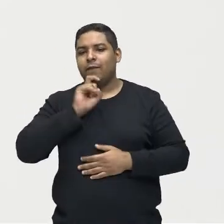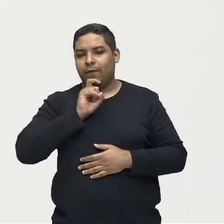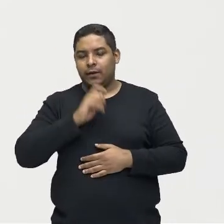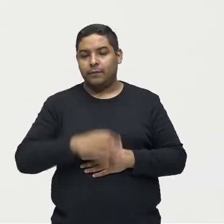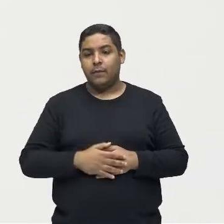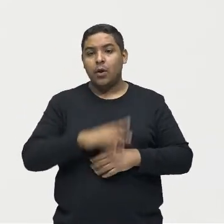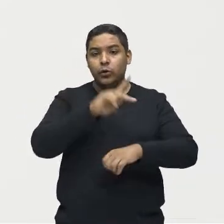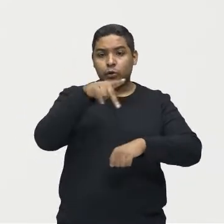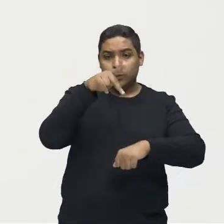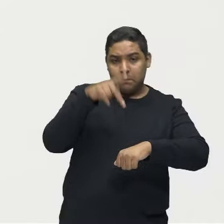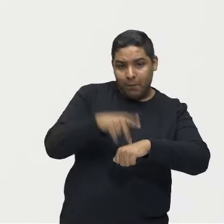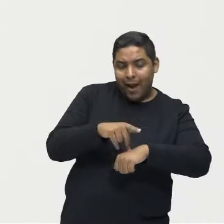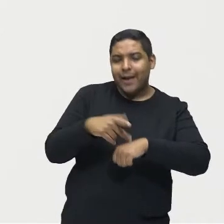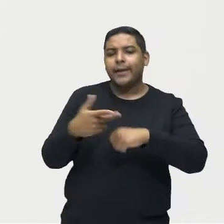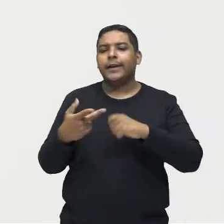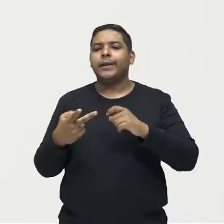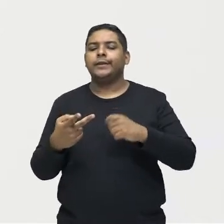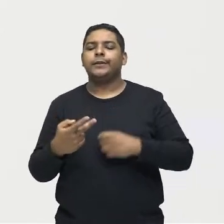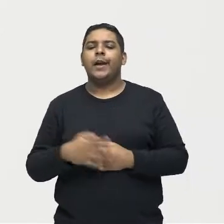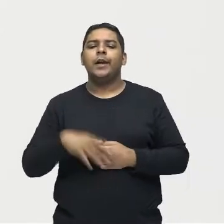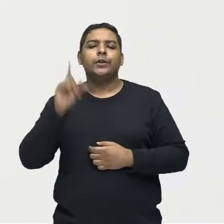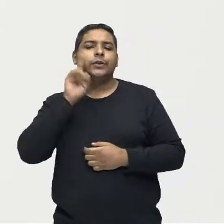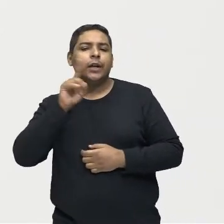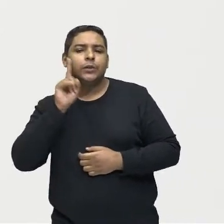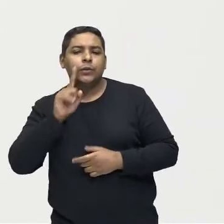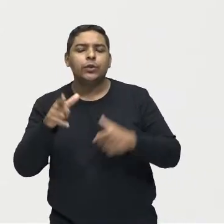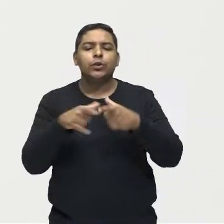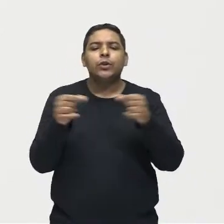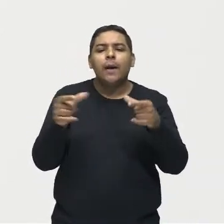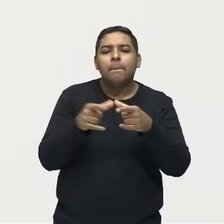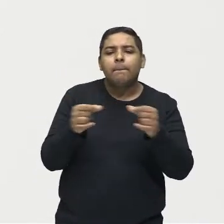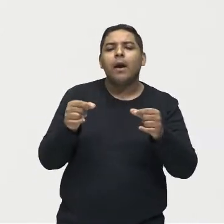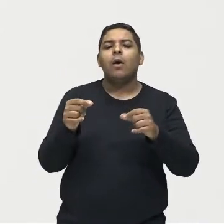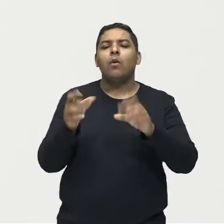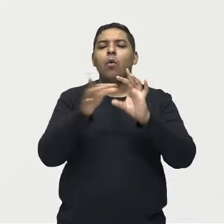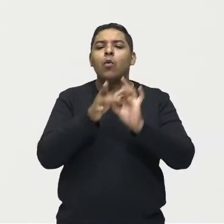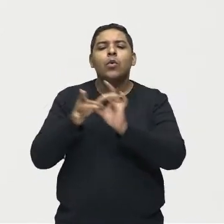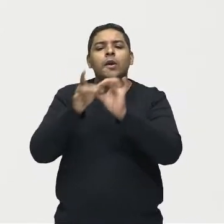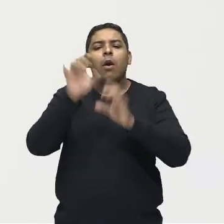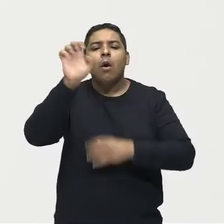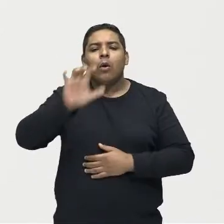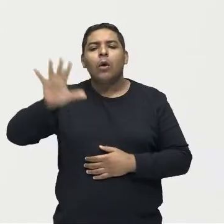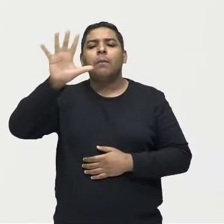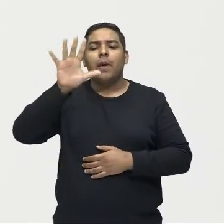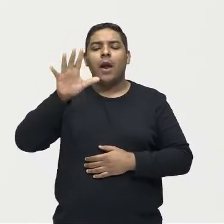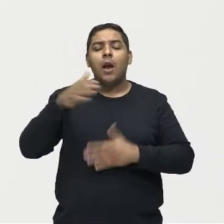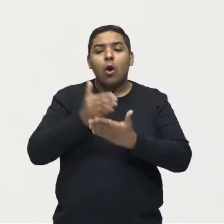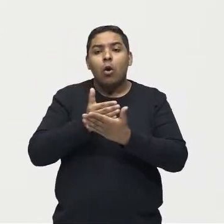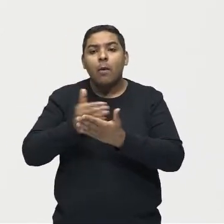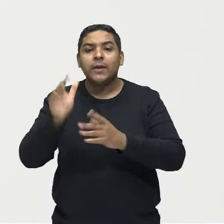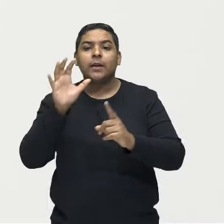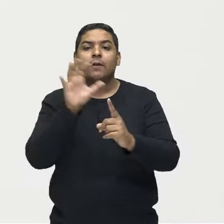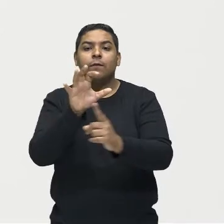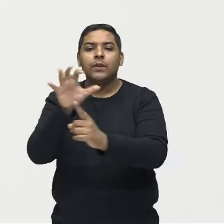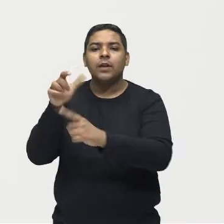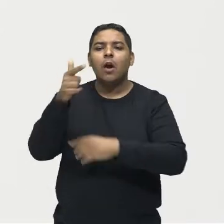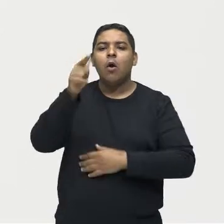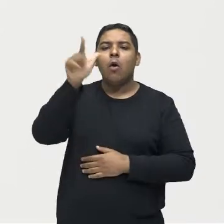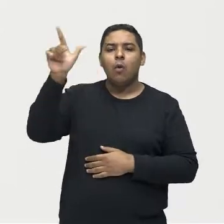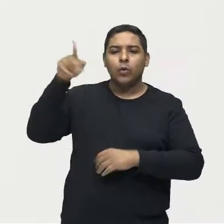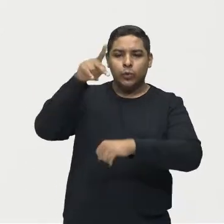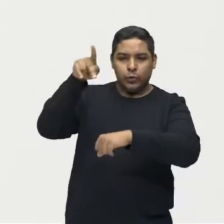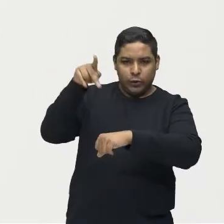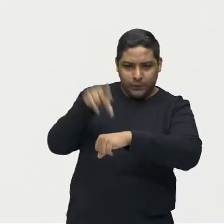Estados Unidos quanto o Japão e a União Europeia, elas começam a influenciar bastante outros países que até hoje